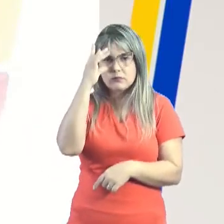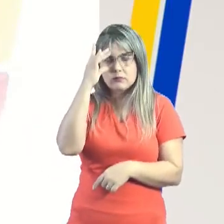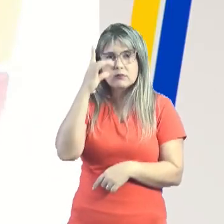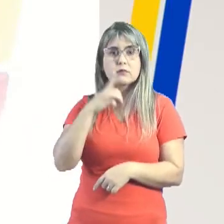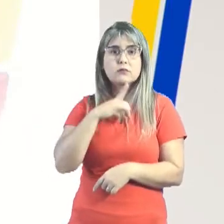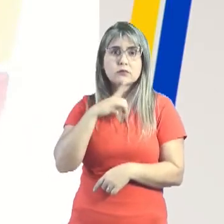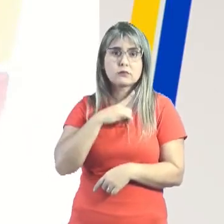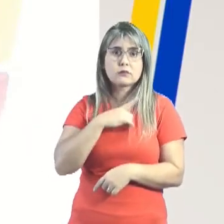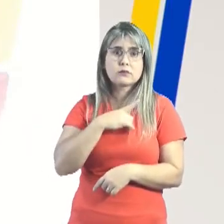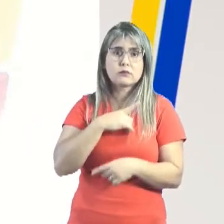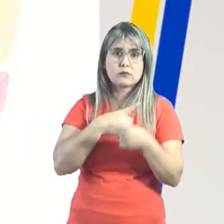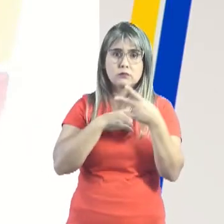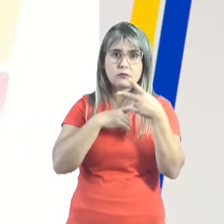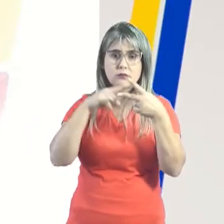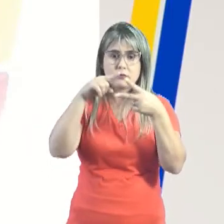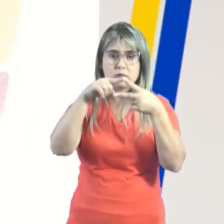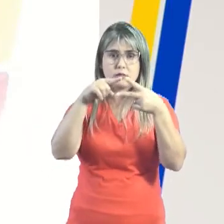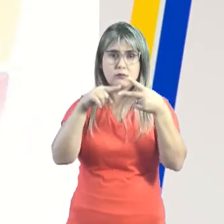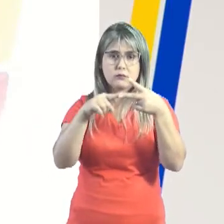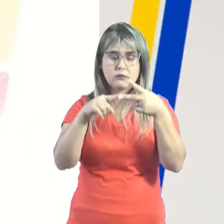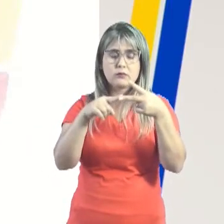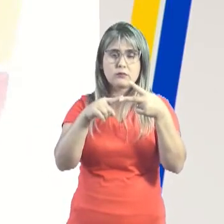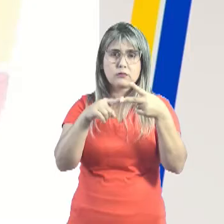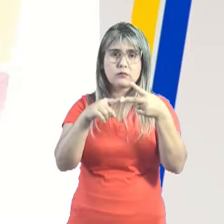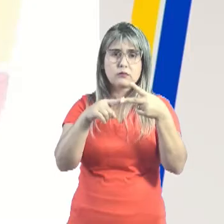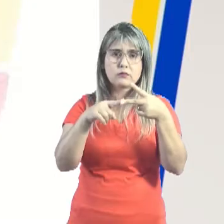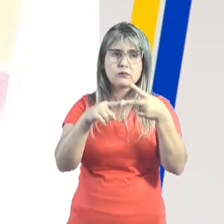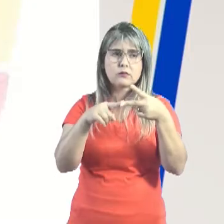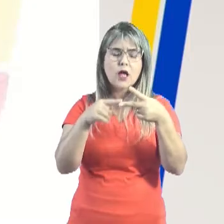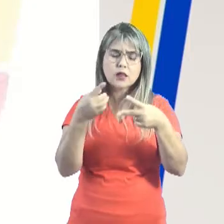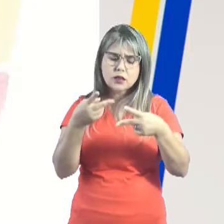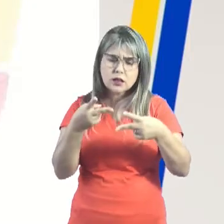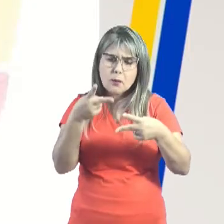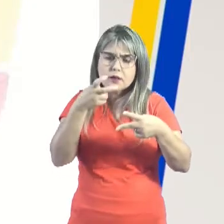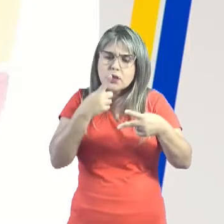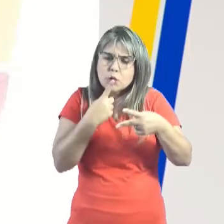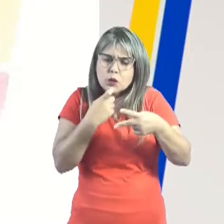Ah, professor, mas eu só observo o aspecto vermelho do sangue.